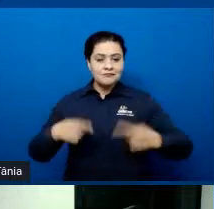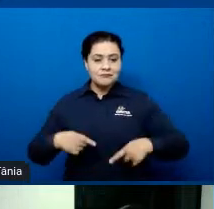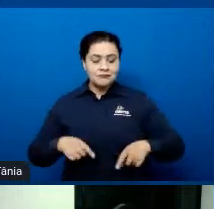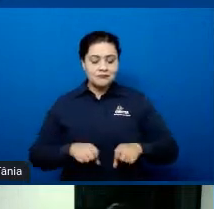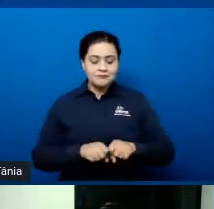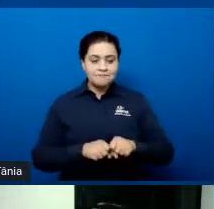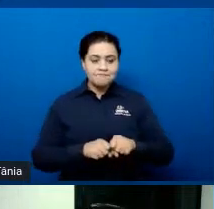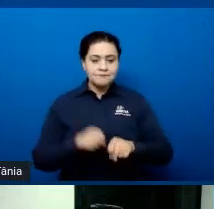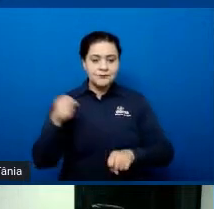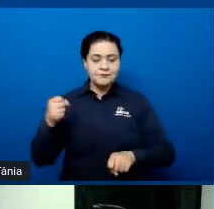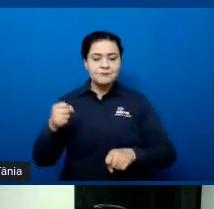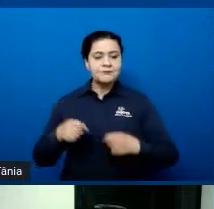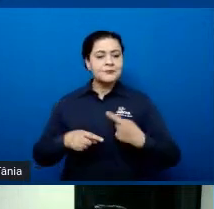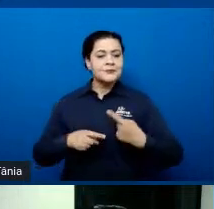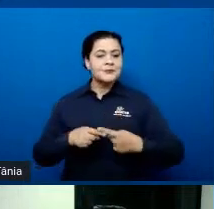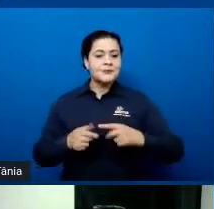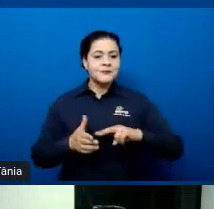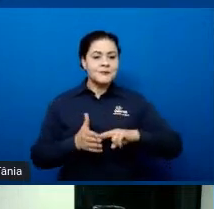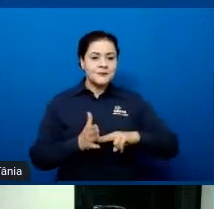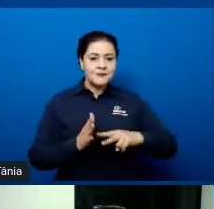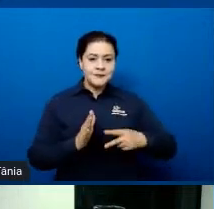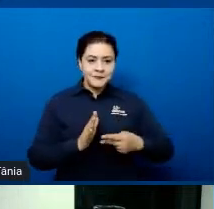que, que era isso, né?